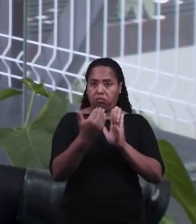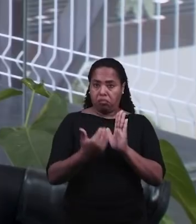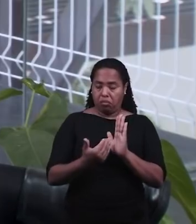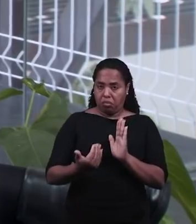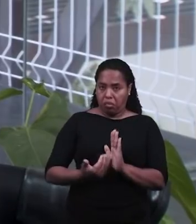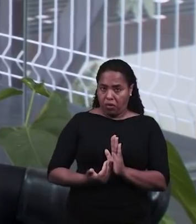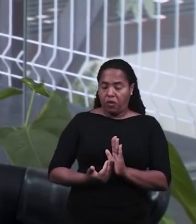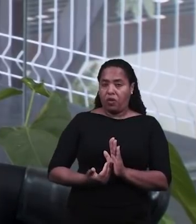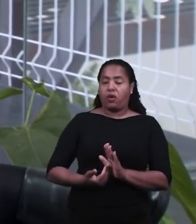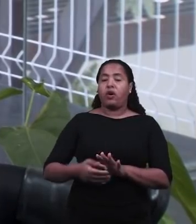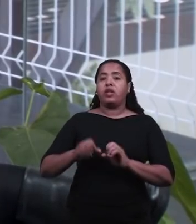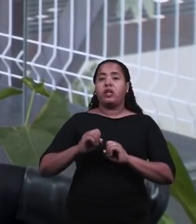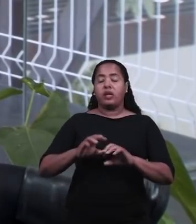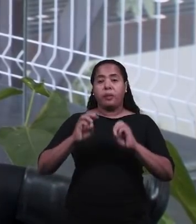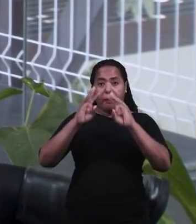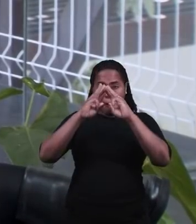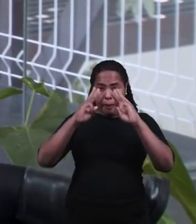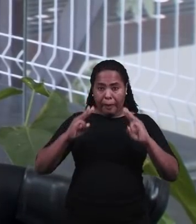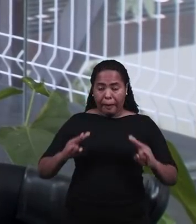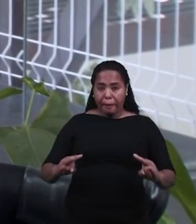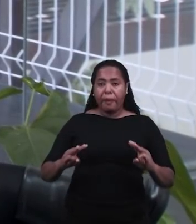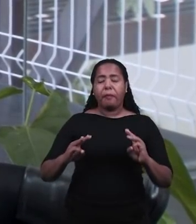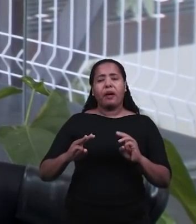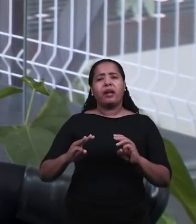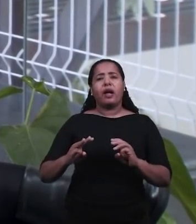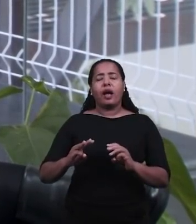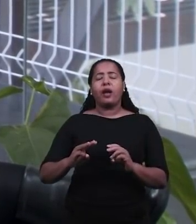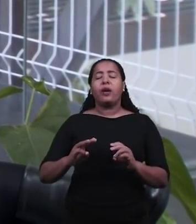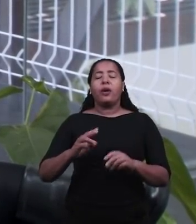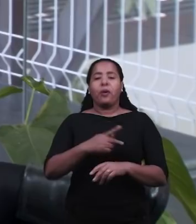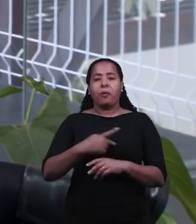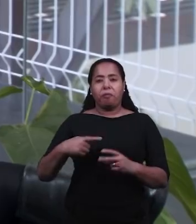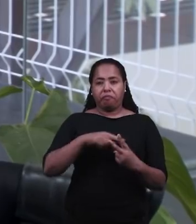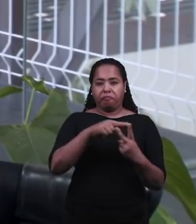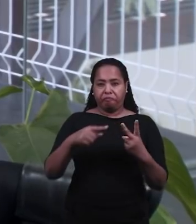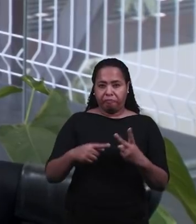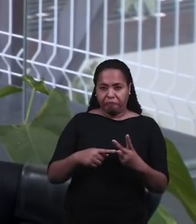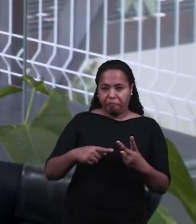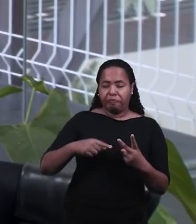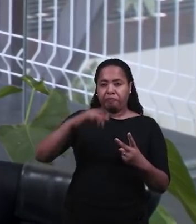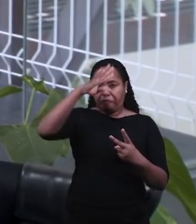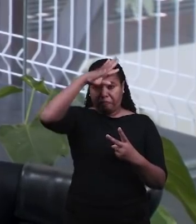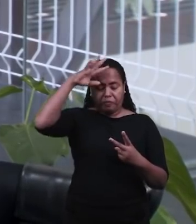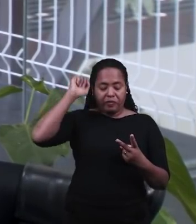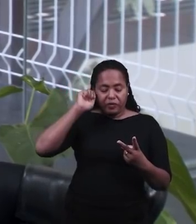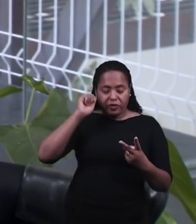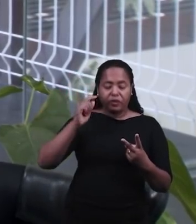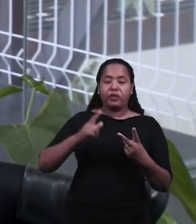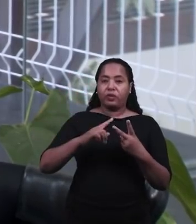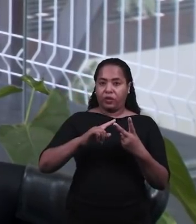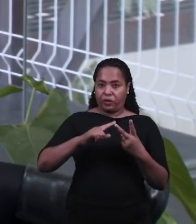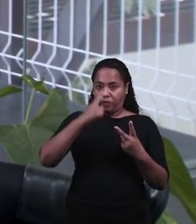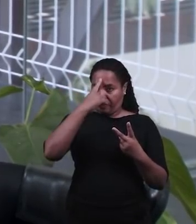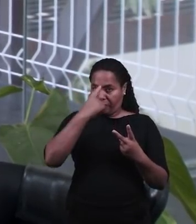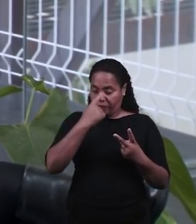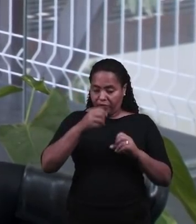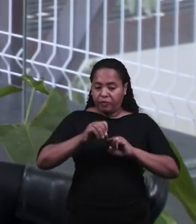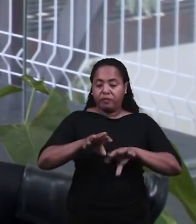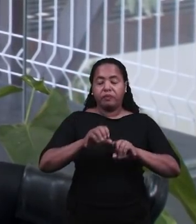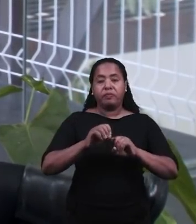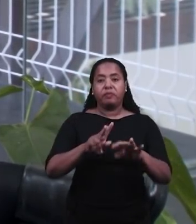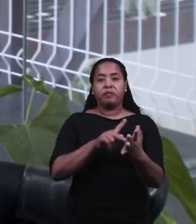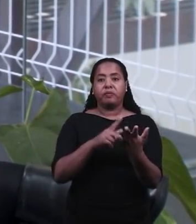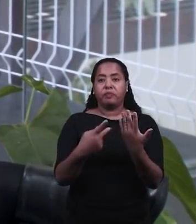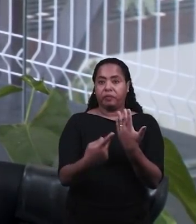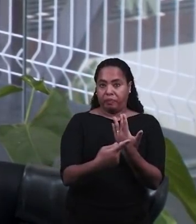e Sérgio Souza vão explicar para você todo o conteúdo profético inserido na parábola do